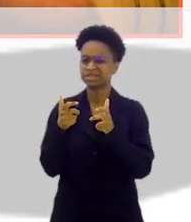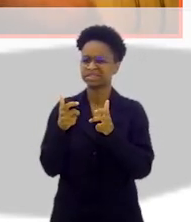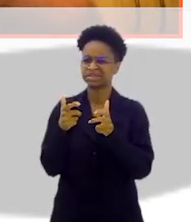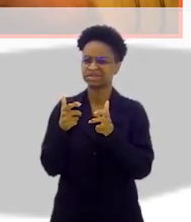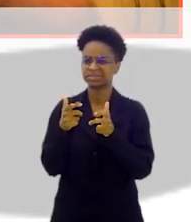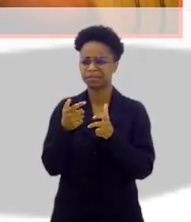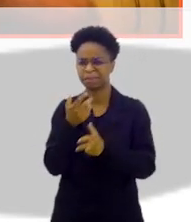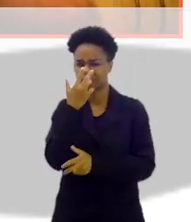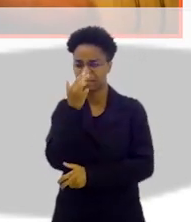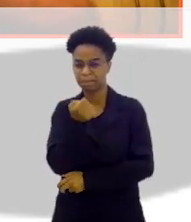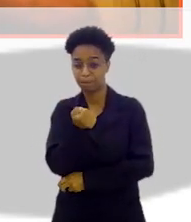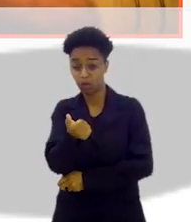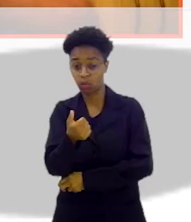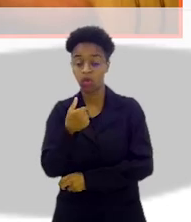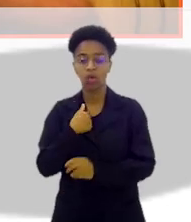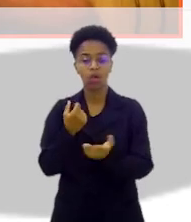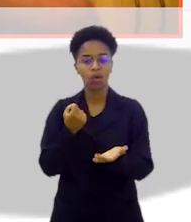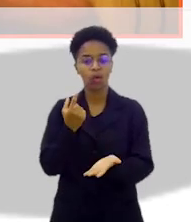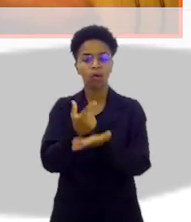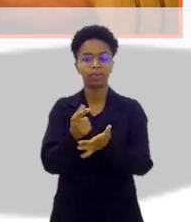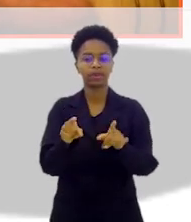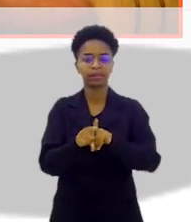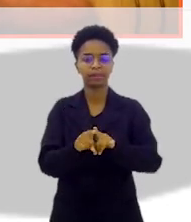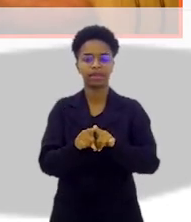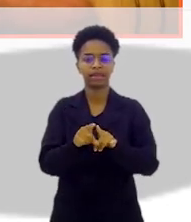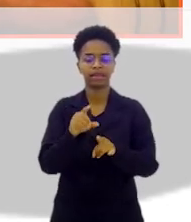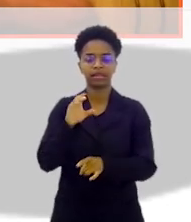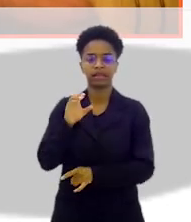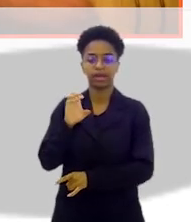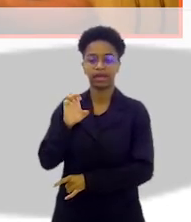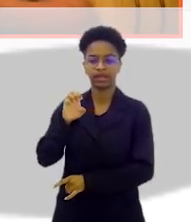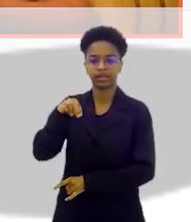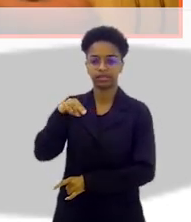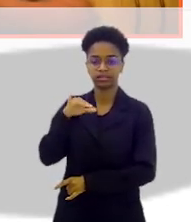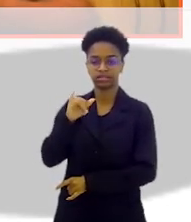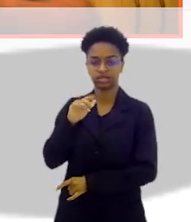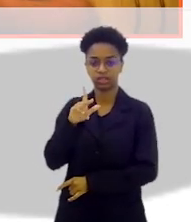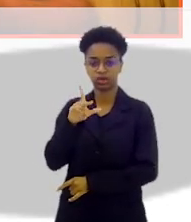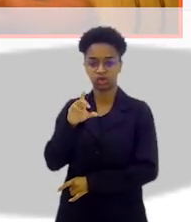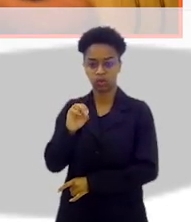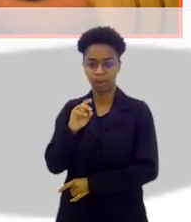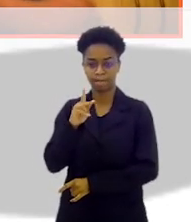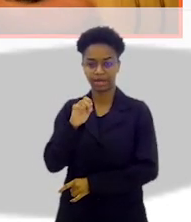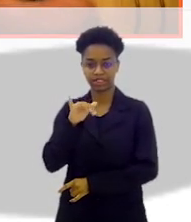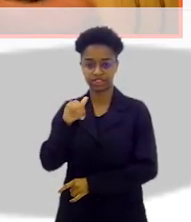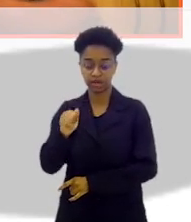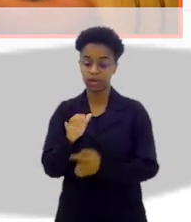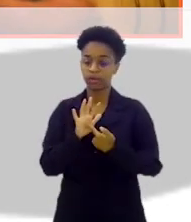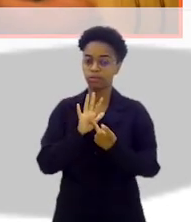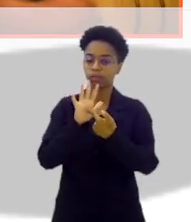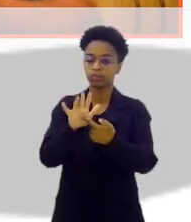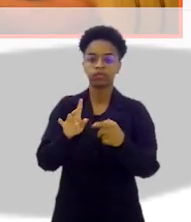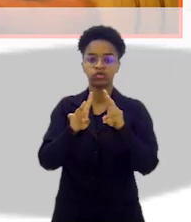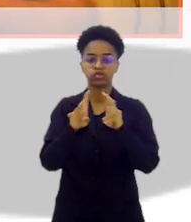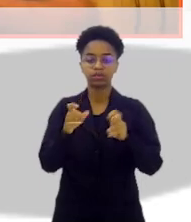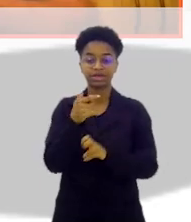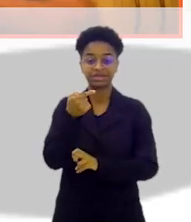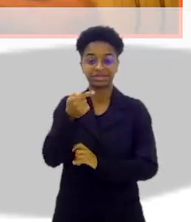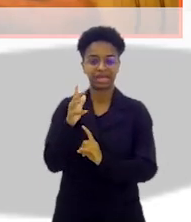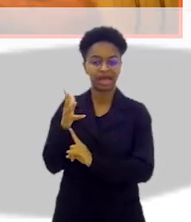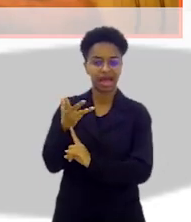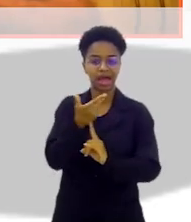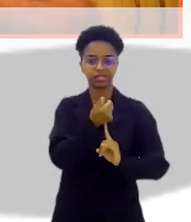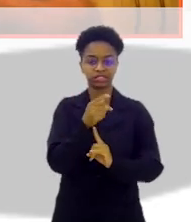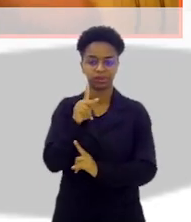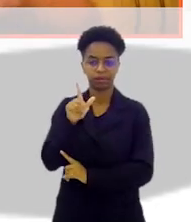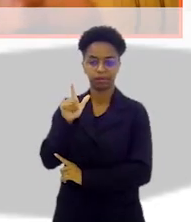pouco, acabei comprando uma enciclopédia da Universidade de Cambridge que tratava especificamente das 7